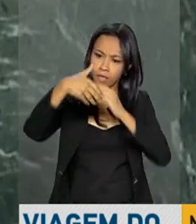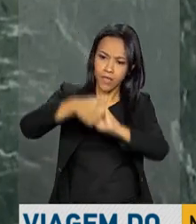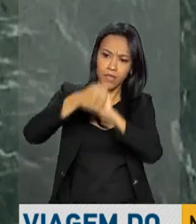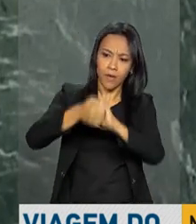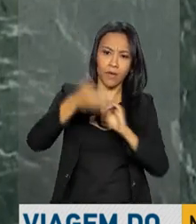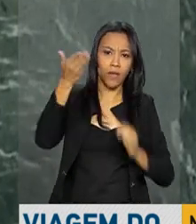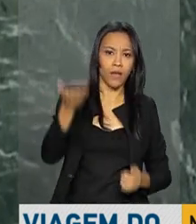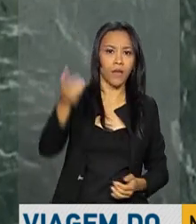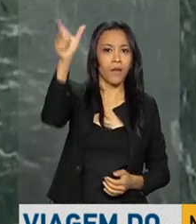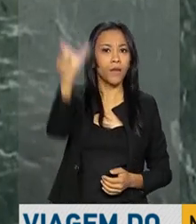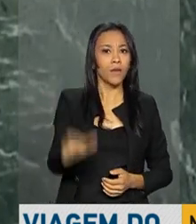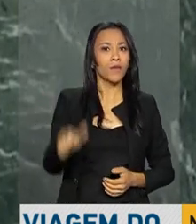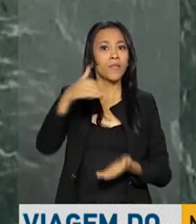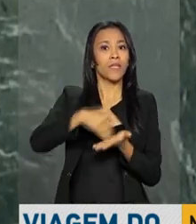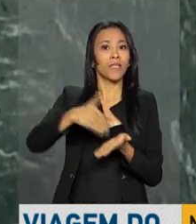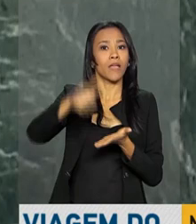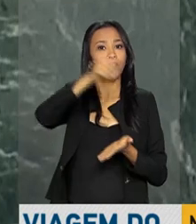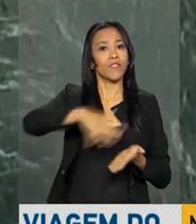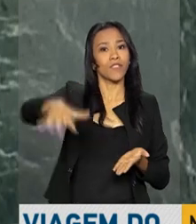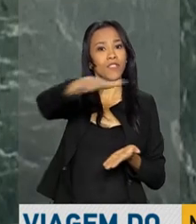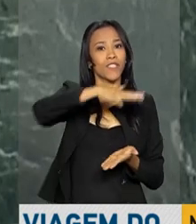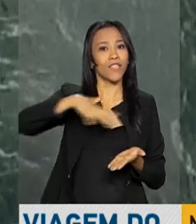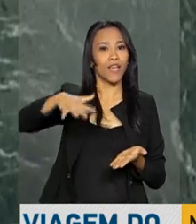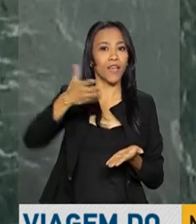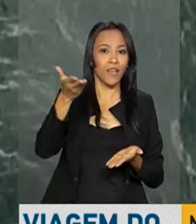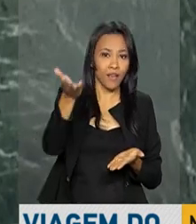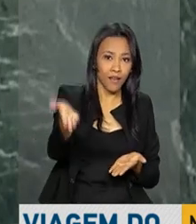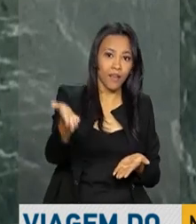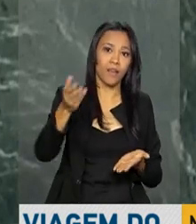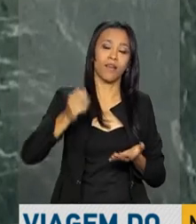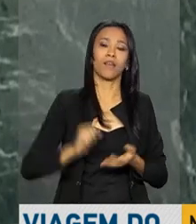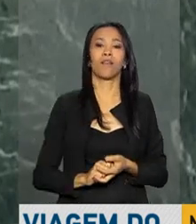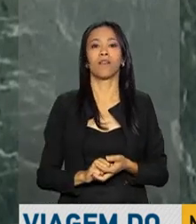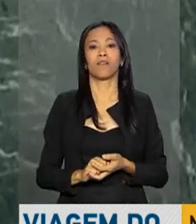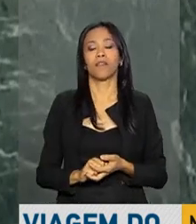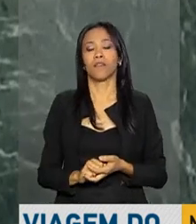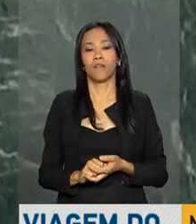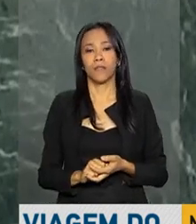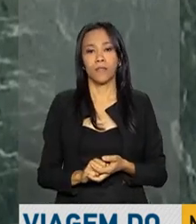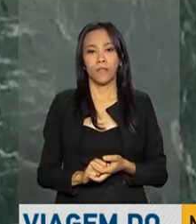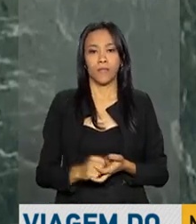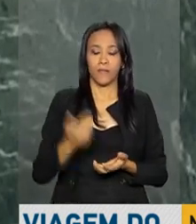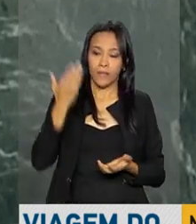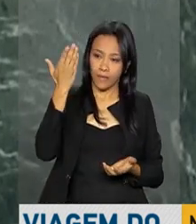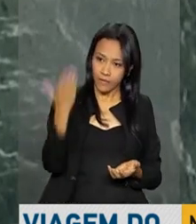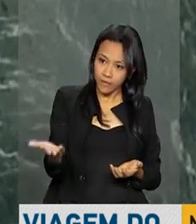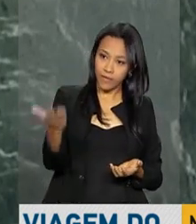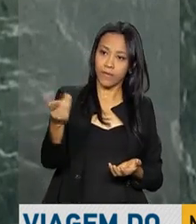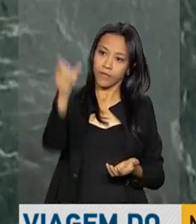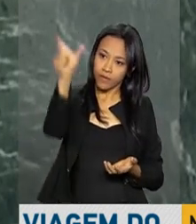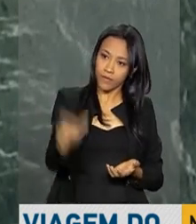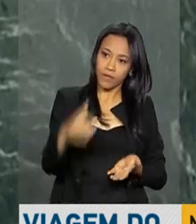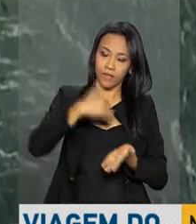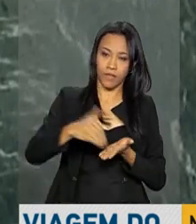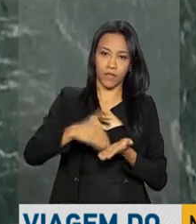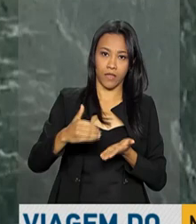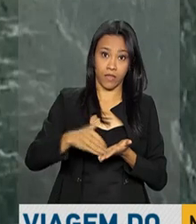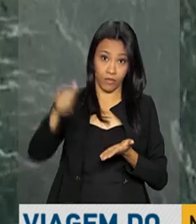secretário-geral em idioma que nos é comum. Senhor secretário-geral, eu